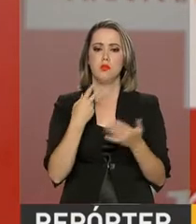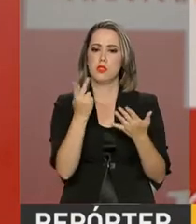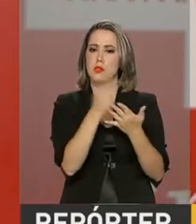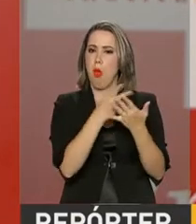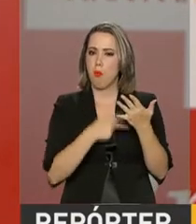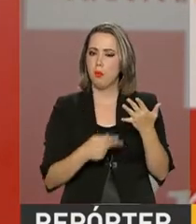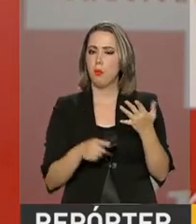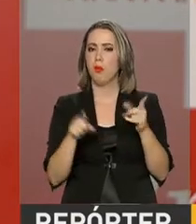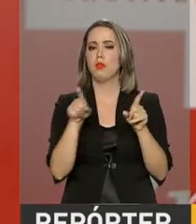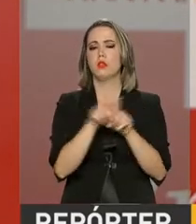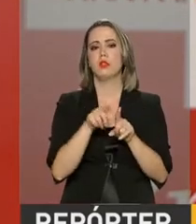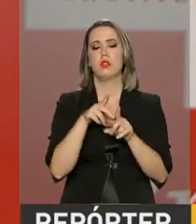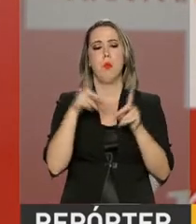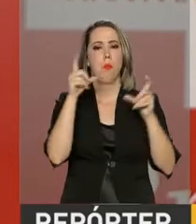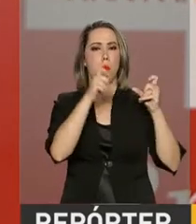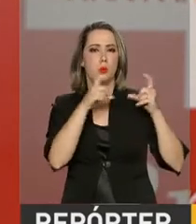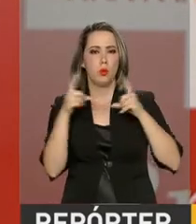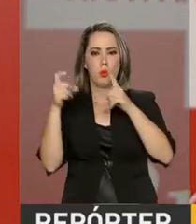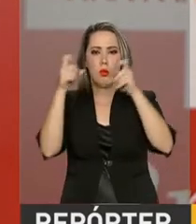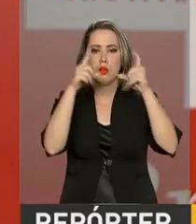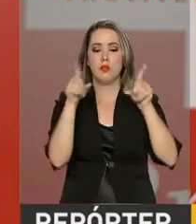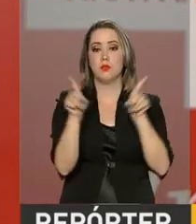a fotografia